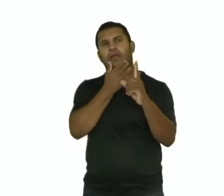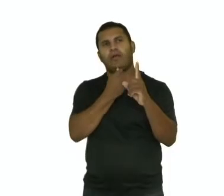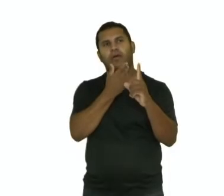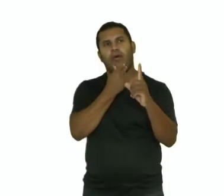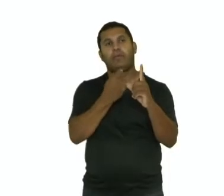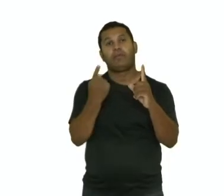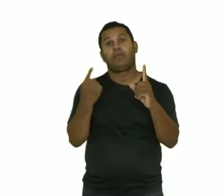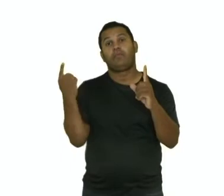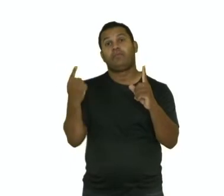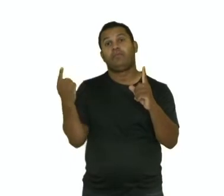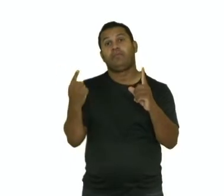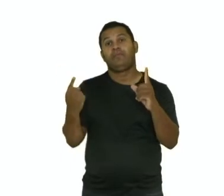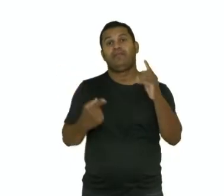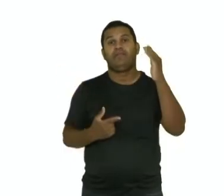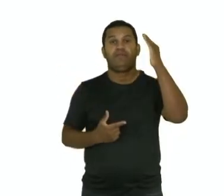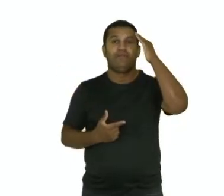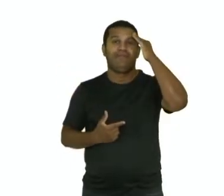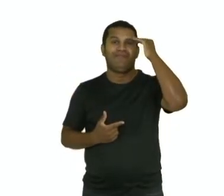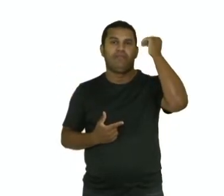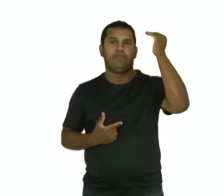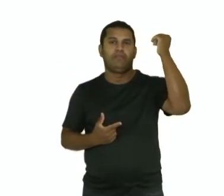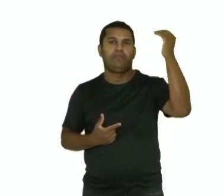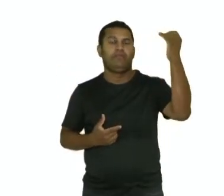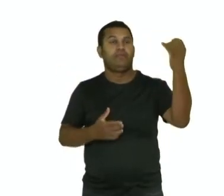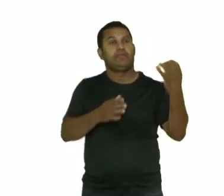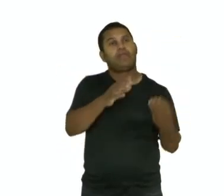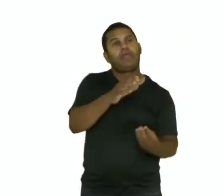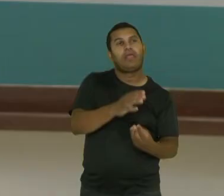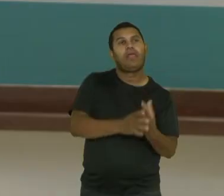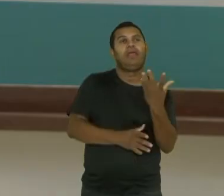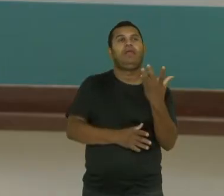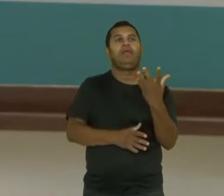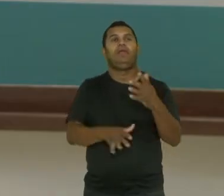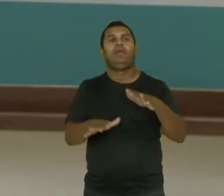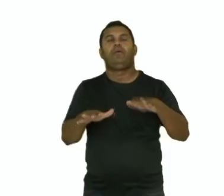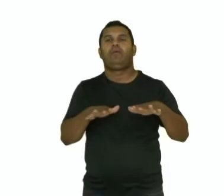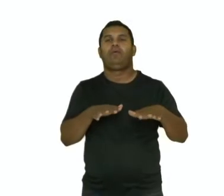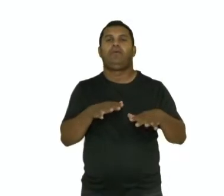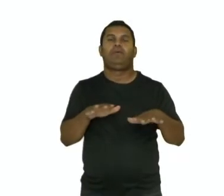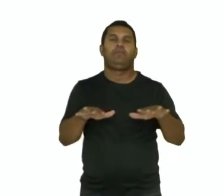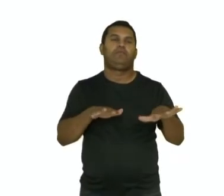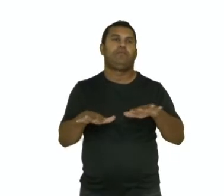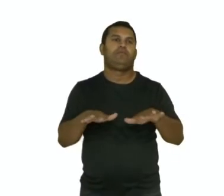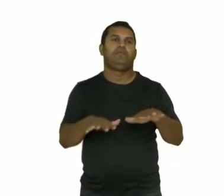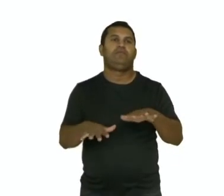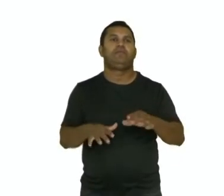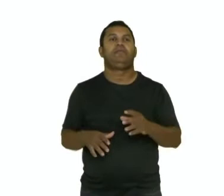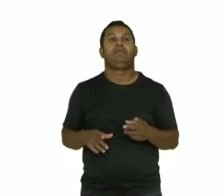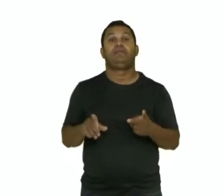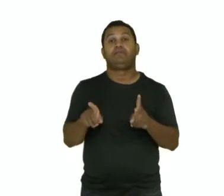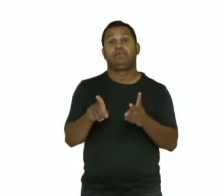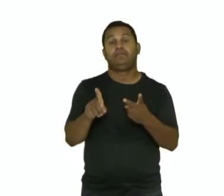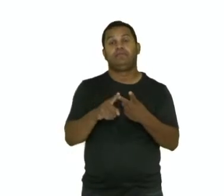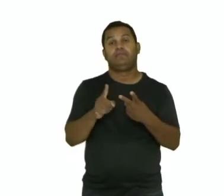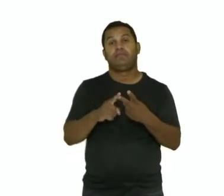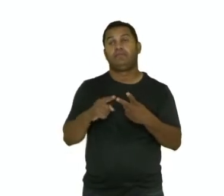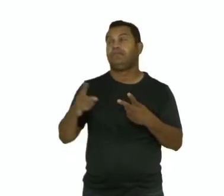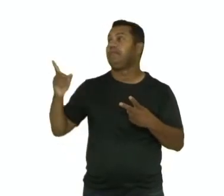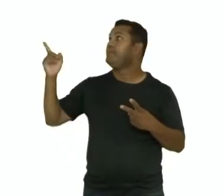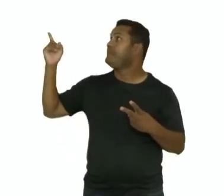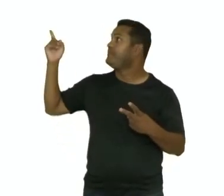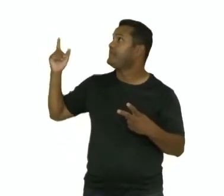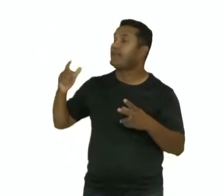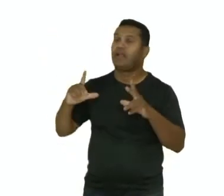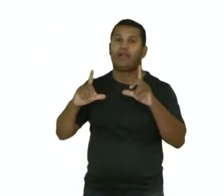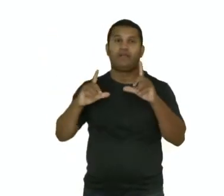tocou pela primeira vez esse ritmo, e nós também temos uma imagem de um casal dançando esse ritmo,